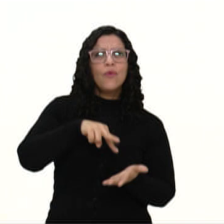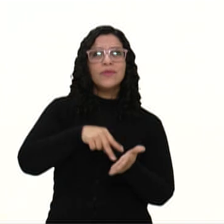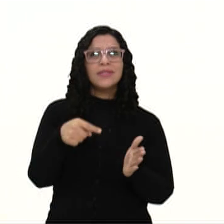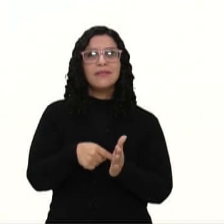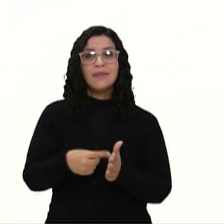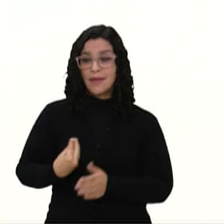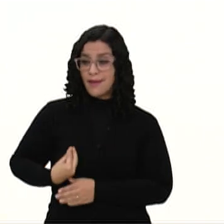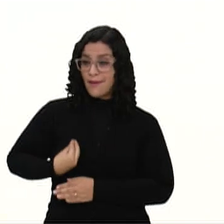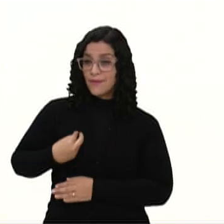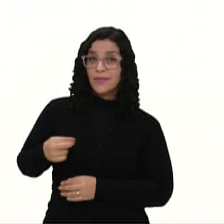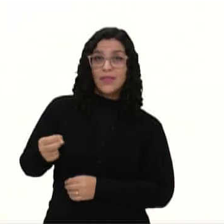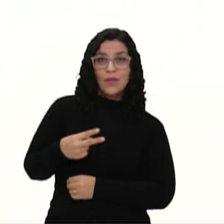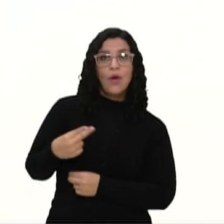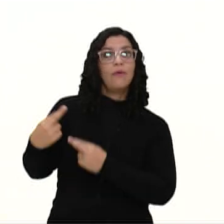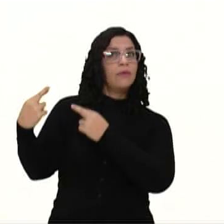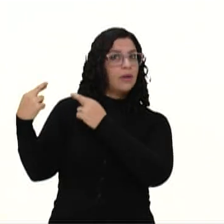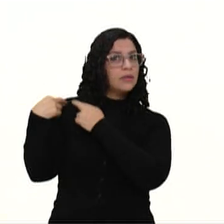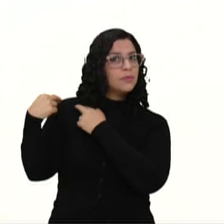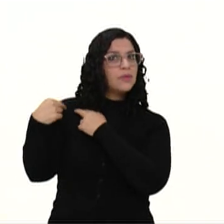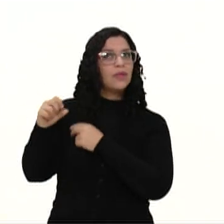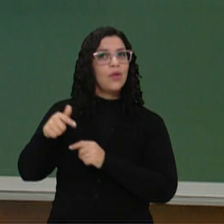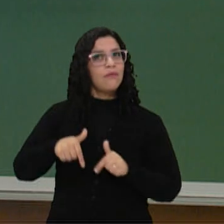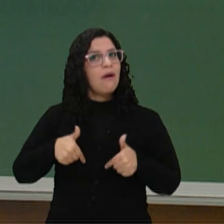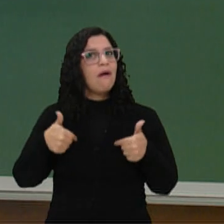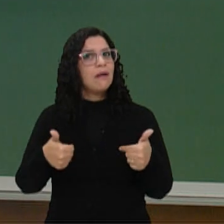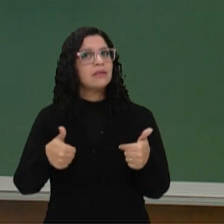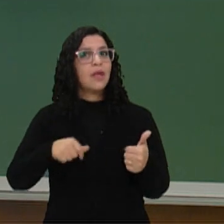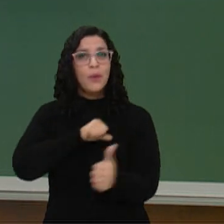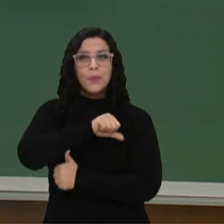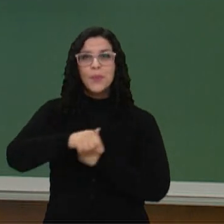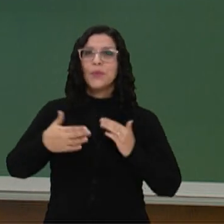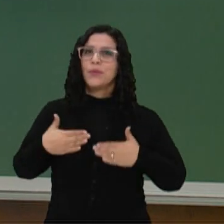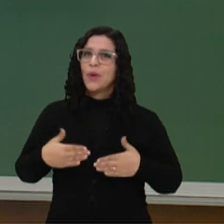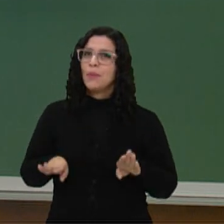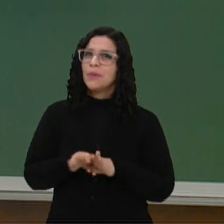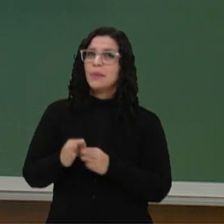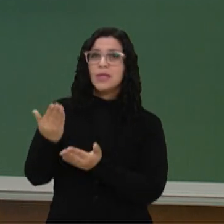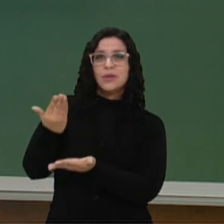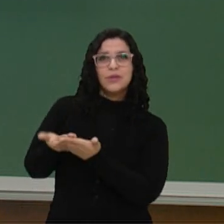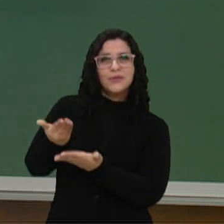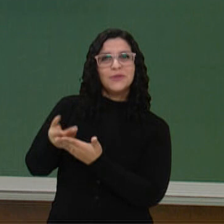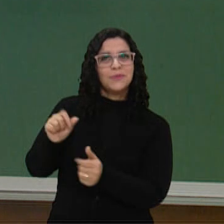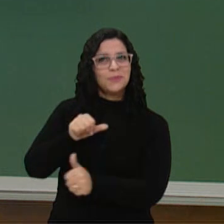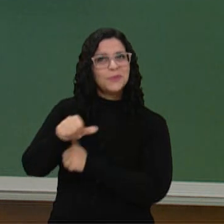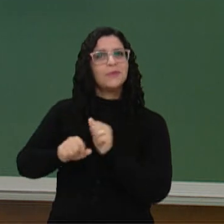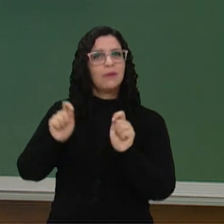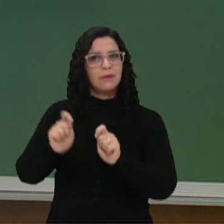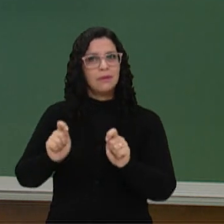questão de novas responsabilidades, novas ações que o estudante e o jovem devem tomar.